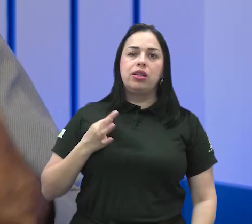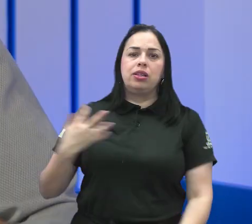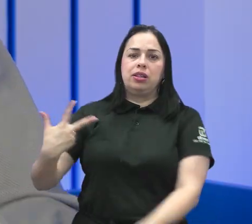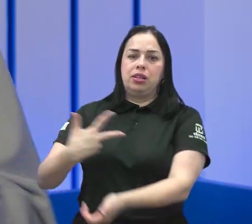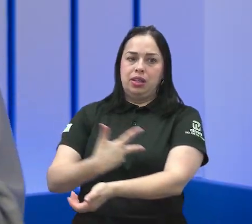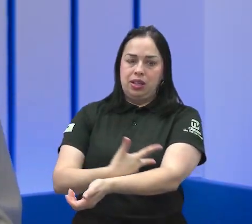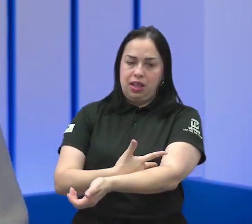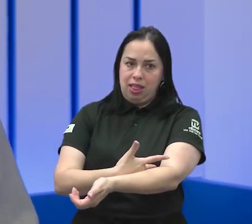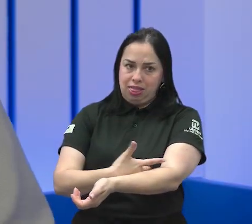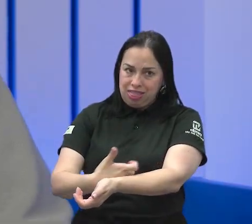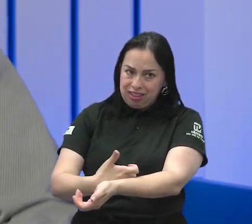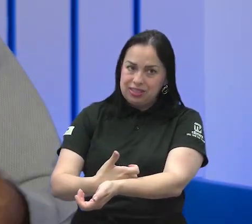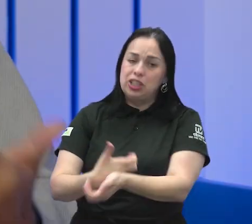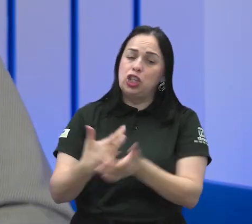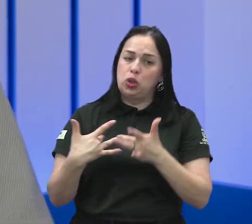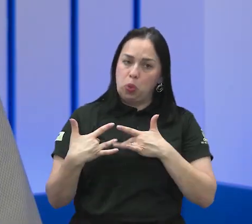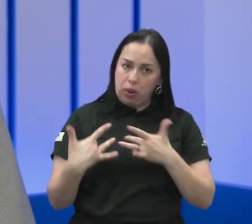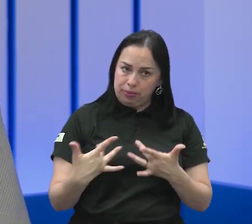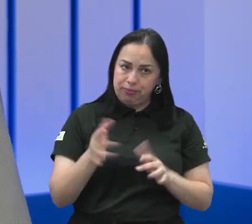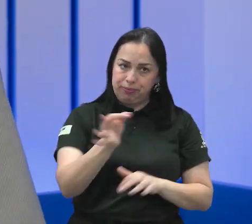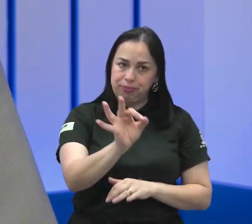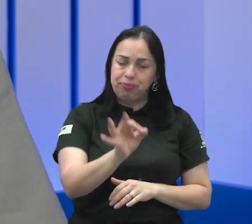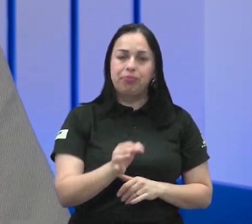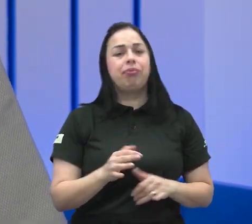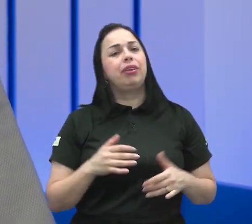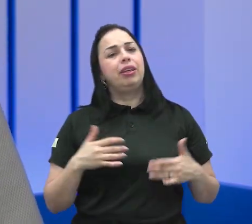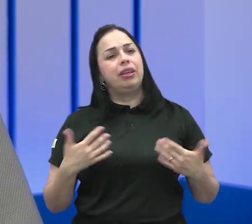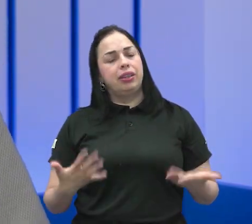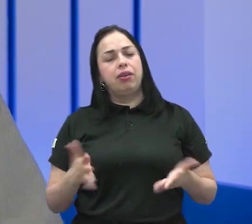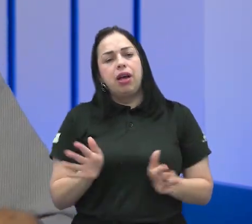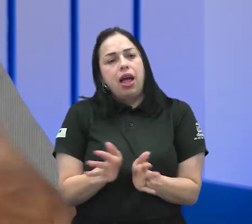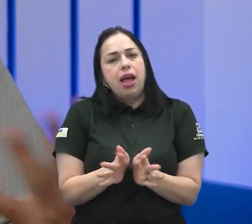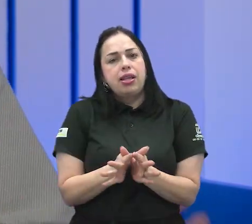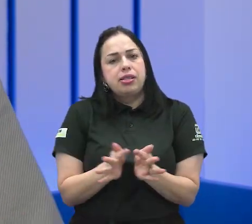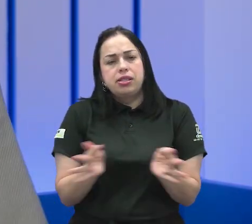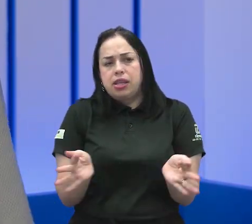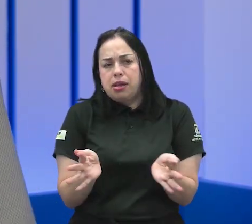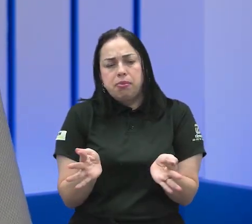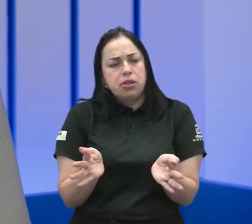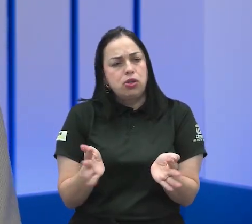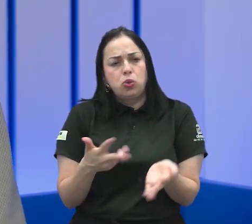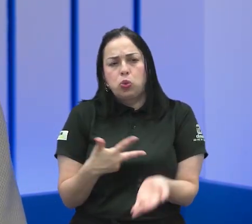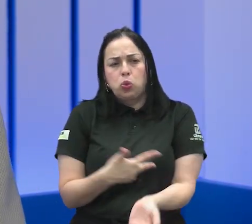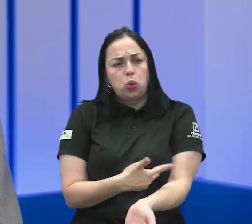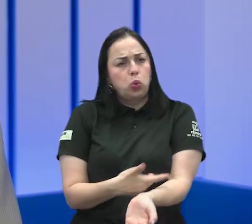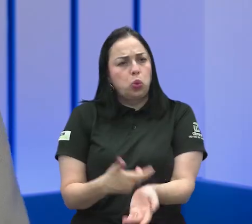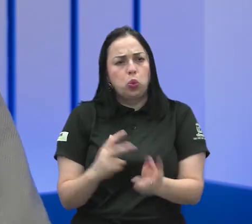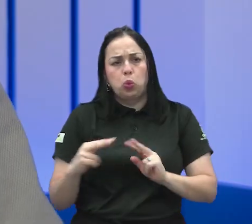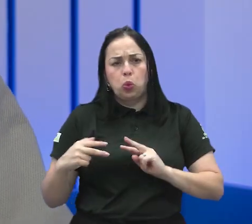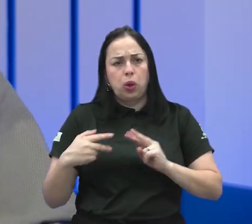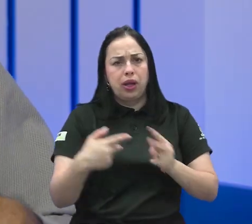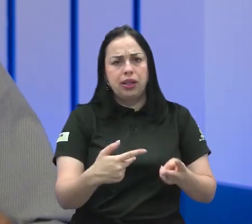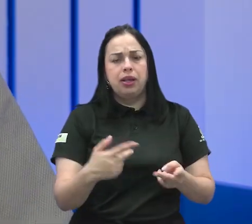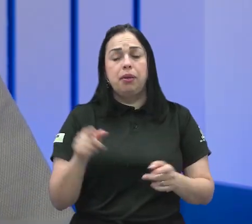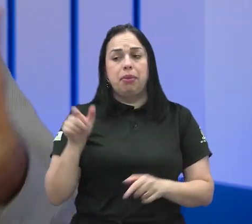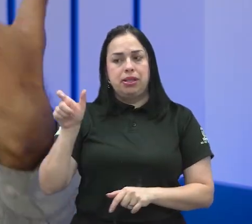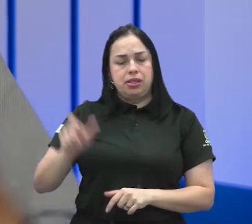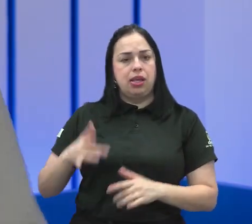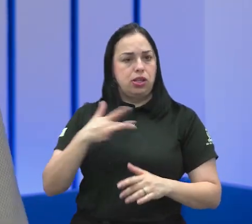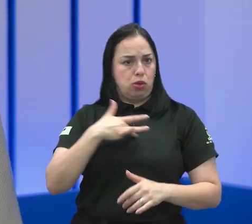e tirar aquele tempo e ir doar, né? É muito simples a doação de sangue, né? A pessoa tem que estar em boas